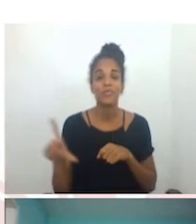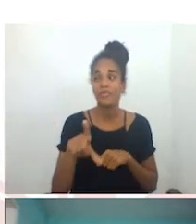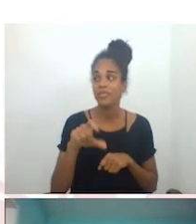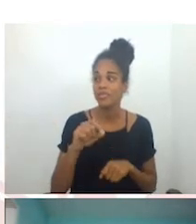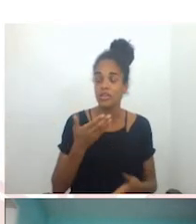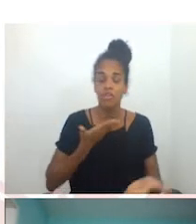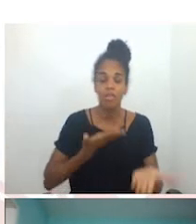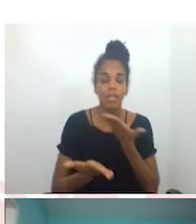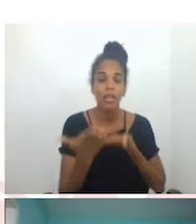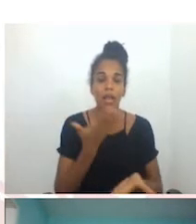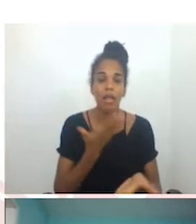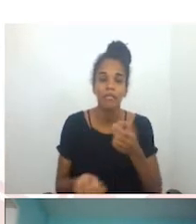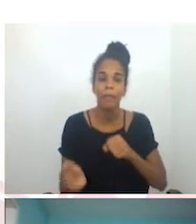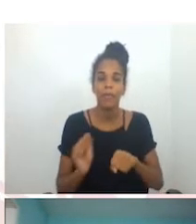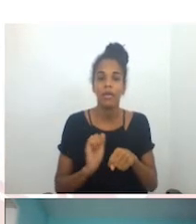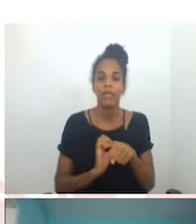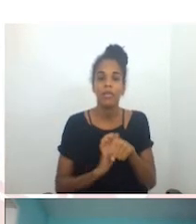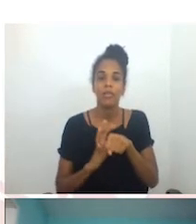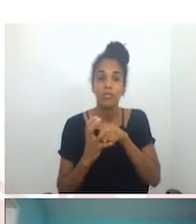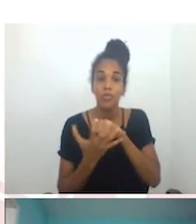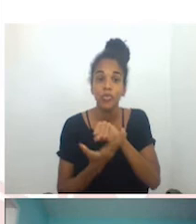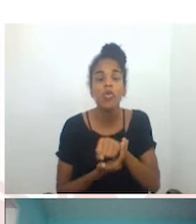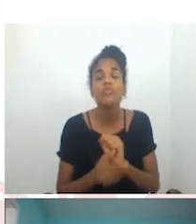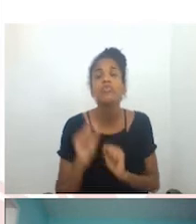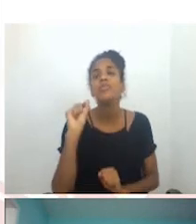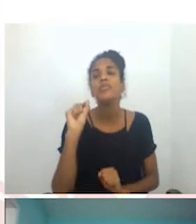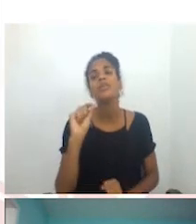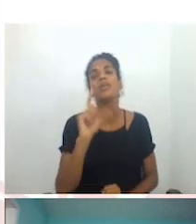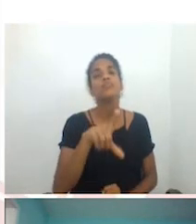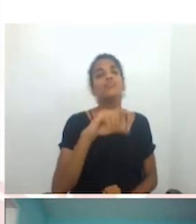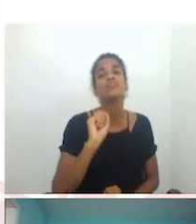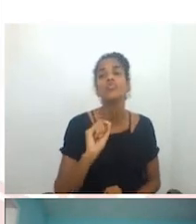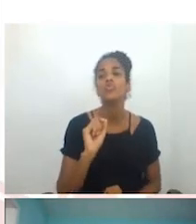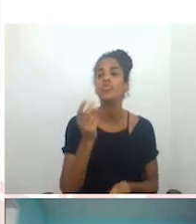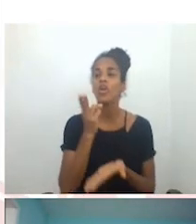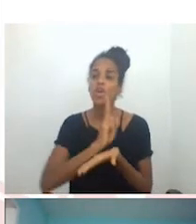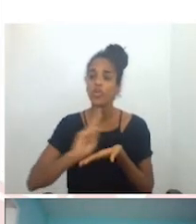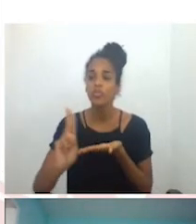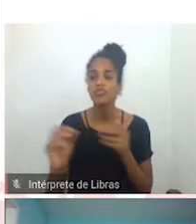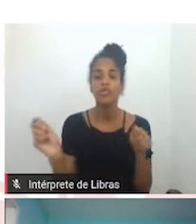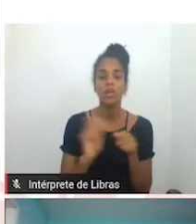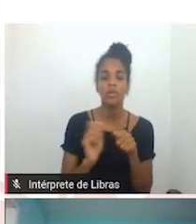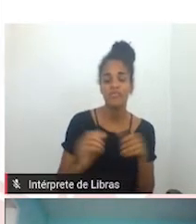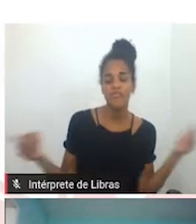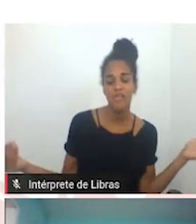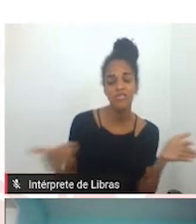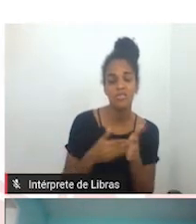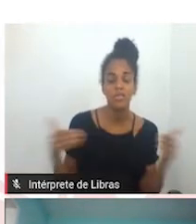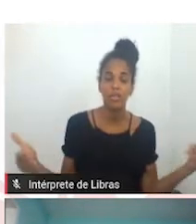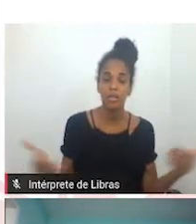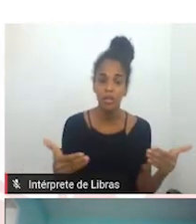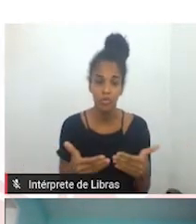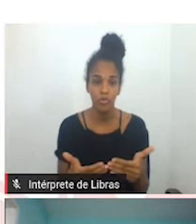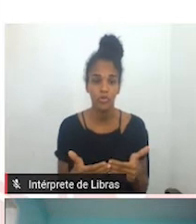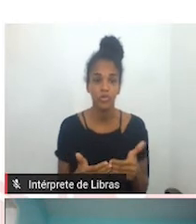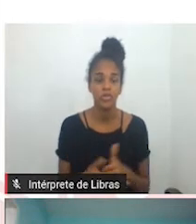né? Mas o que é que a gente usa? O que é que a gente usou? O que é que a gente tem feito até hoje na prática, né, médica para os